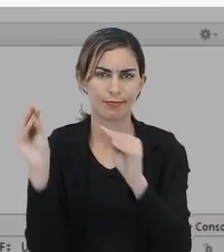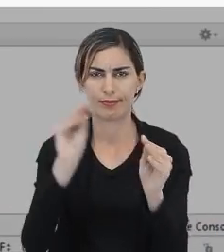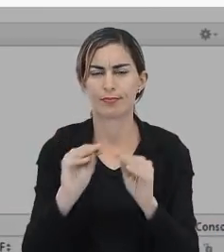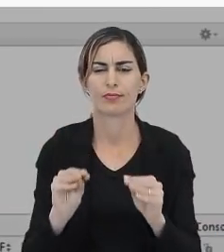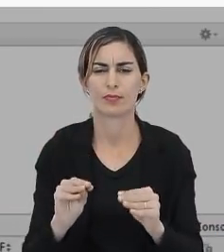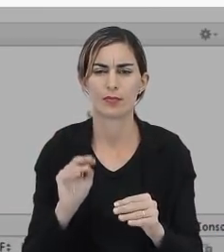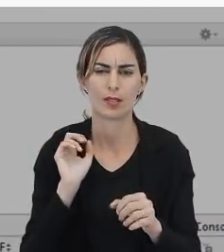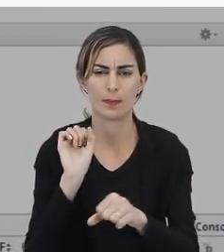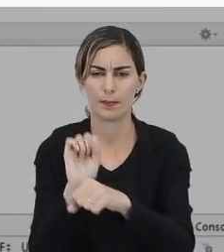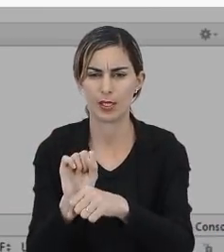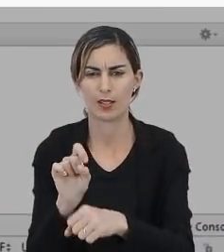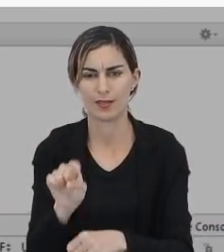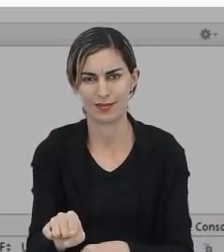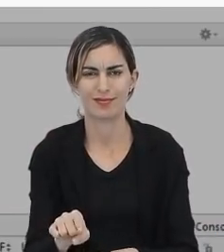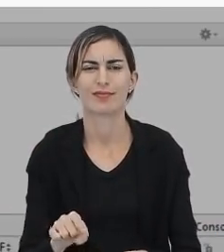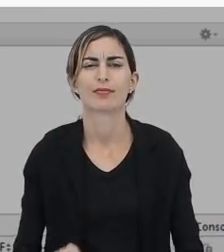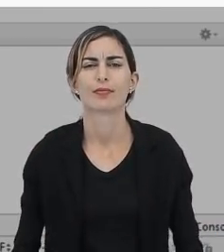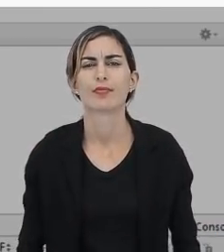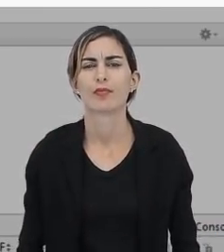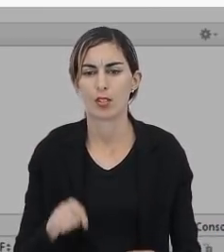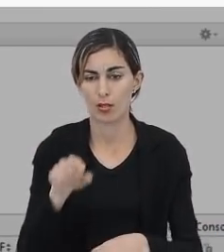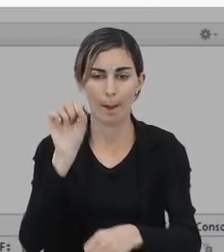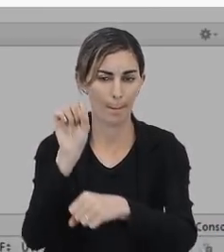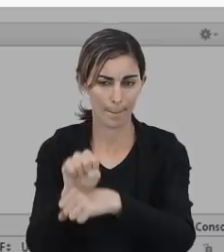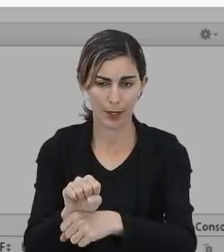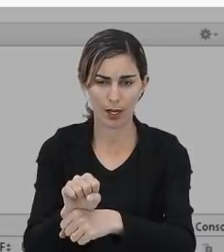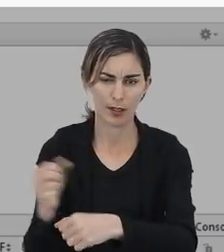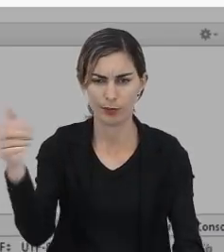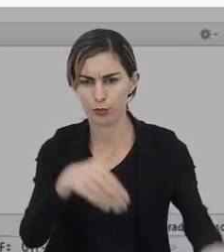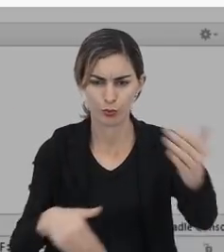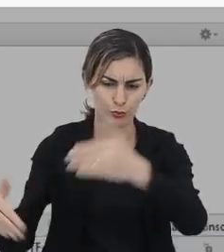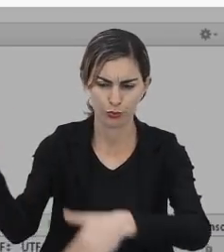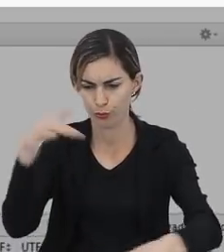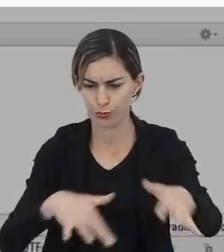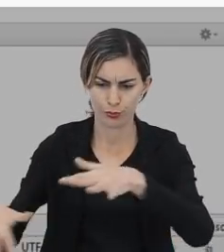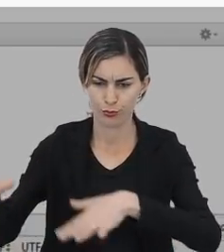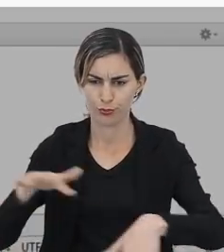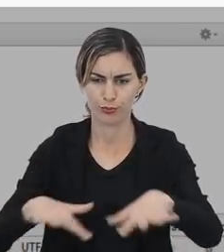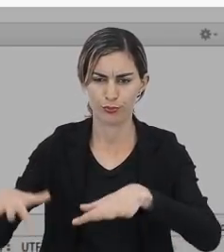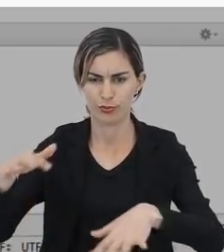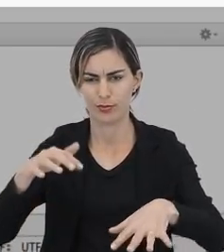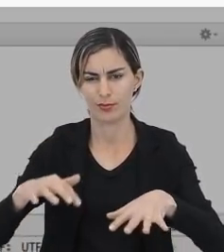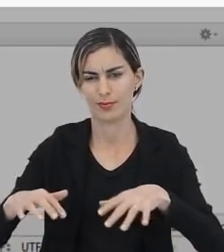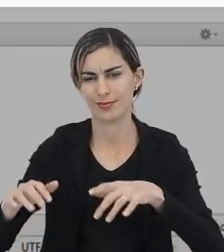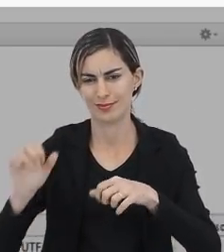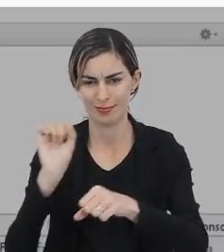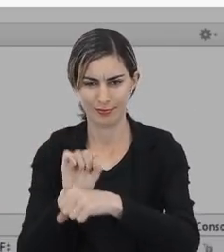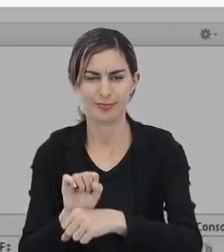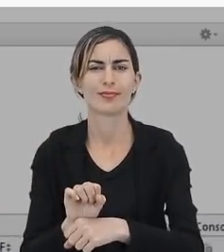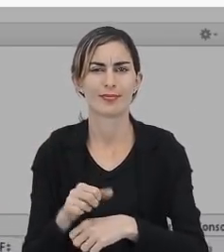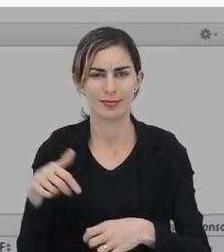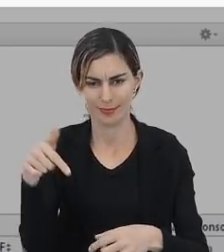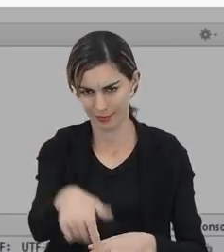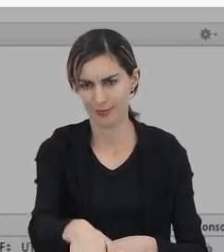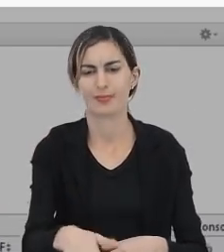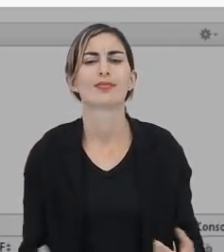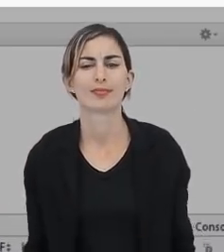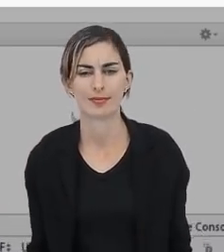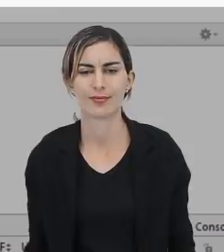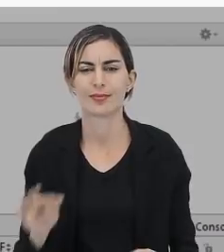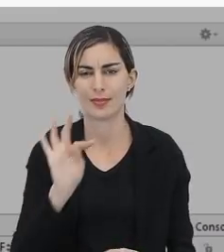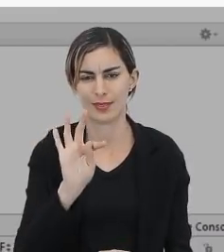colocar um break. Esse comando para o fluxo de execuções.